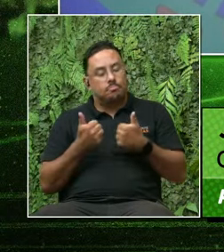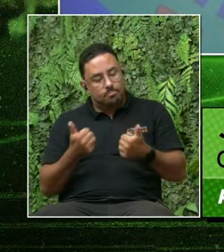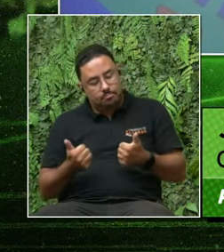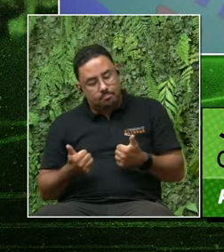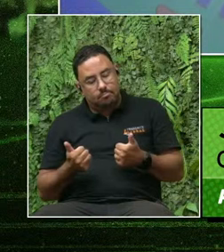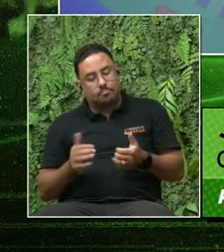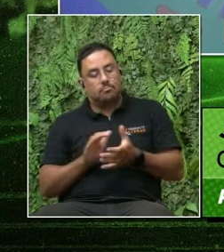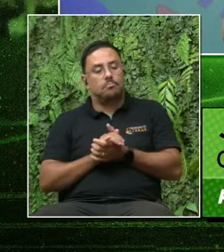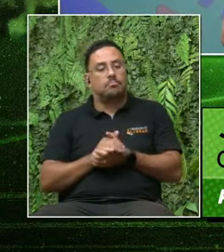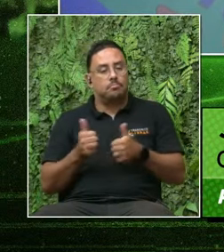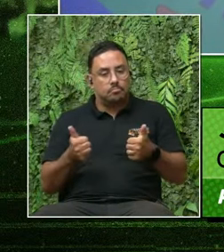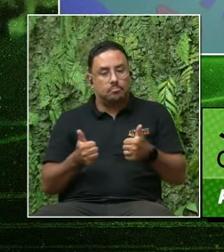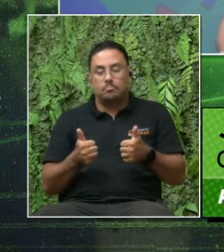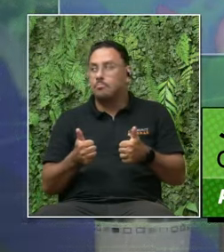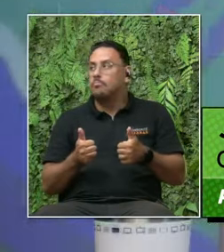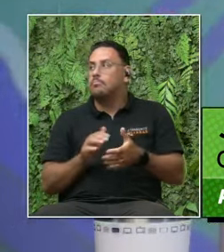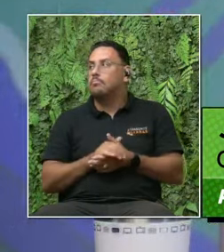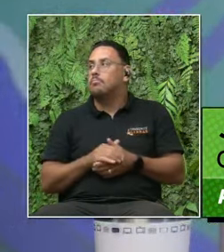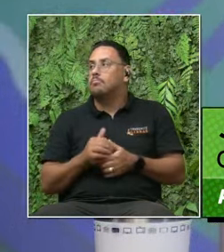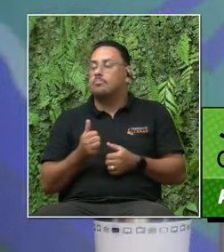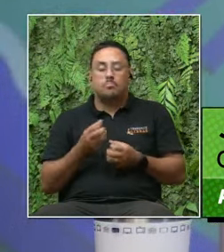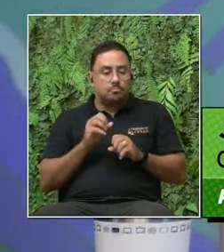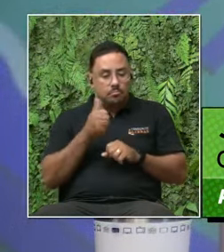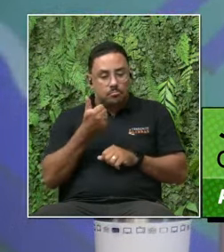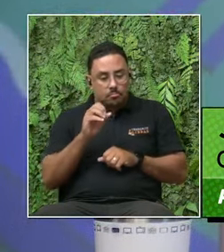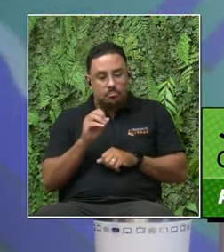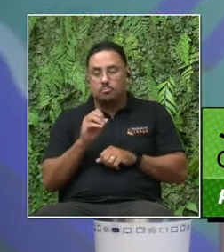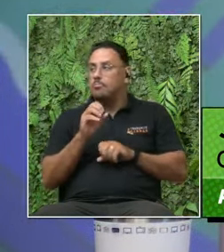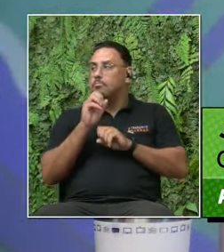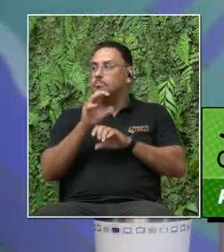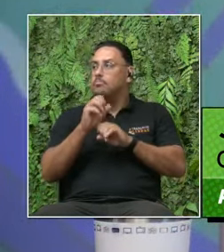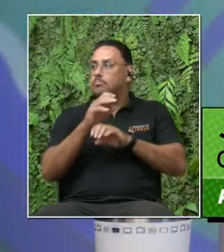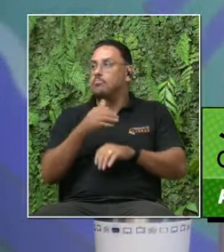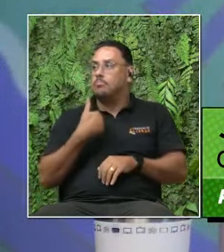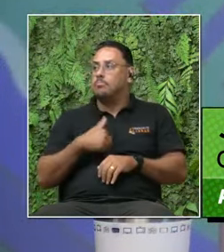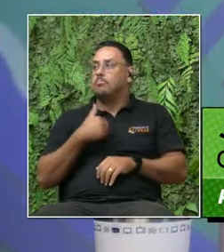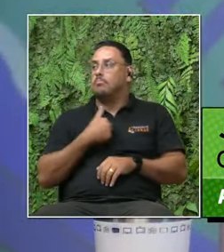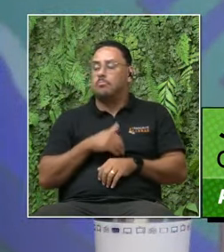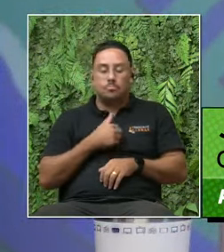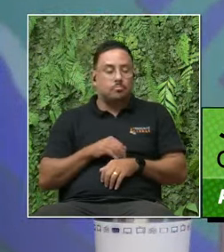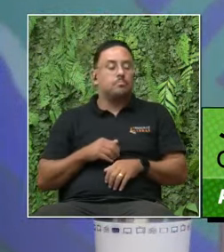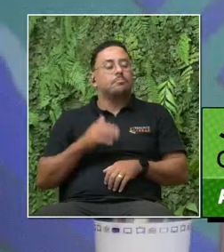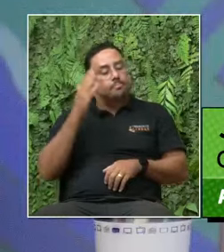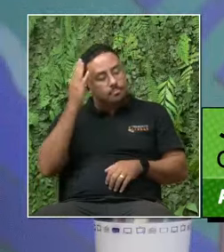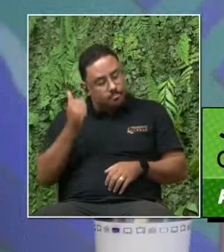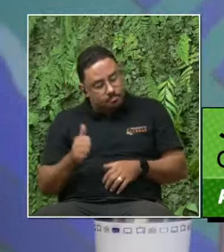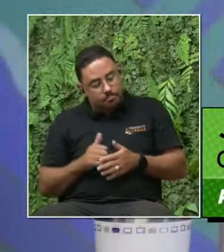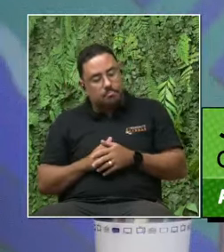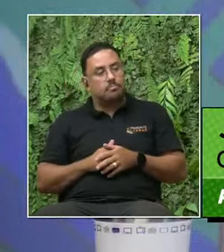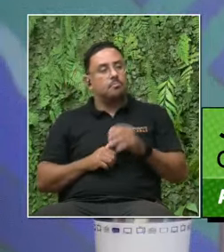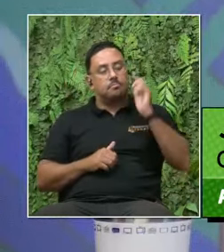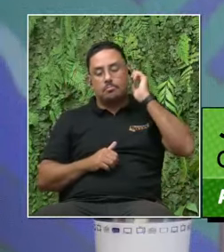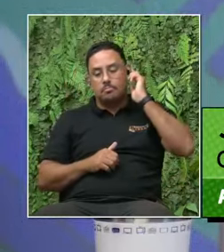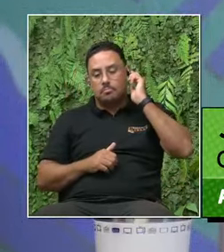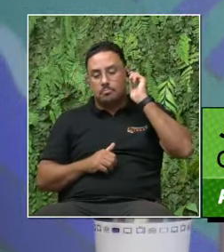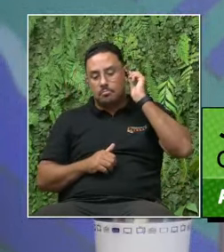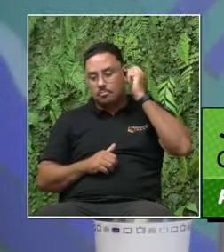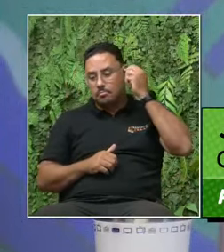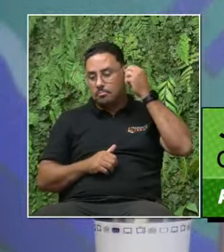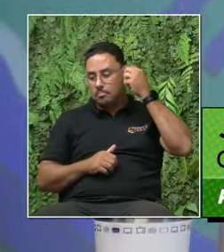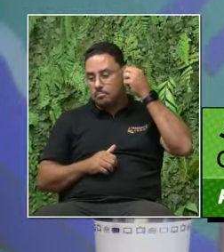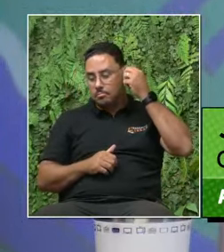aprende 10 também para o treinador do Atlético eu sei que eu fui informado aqui